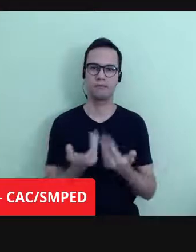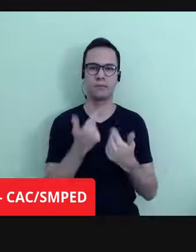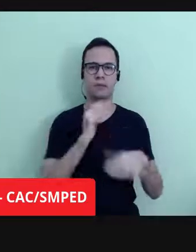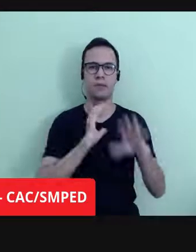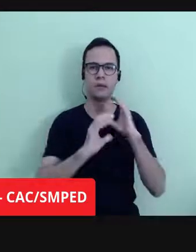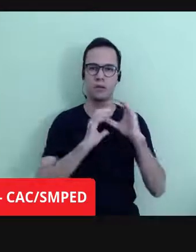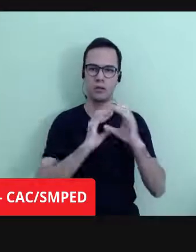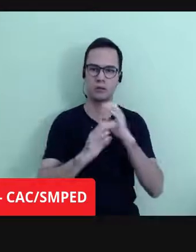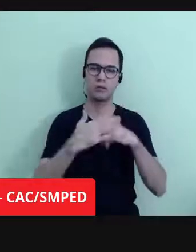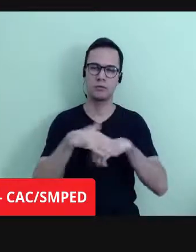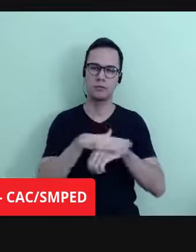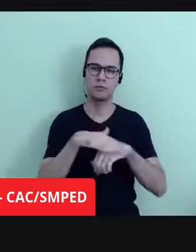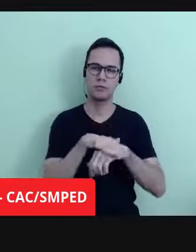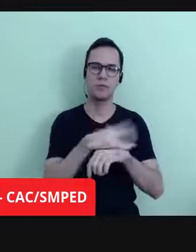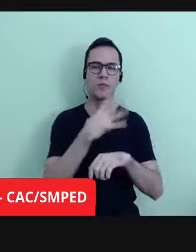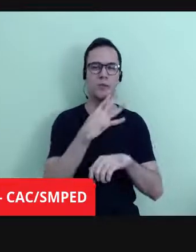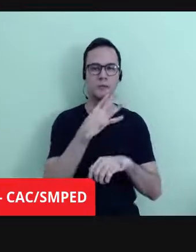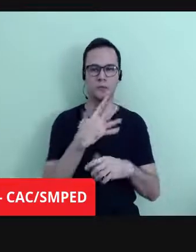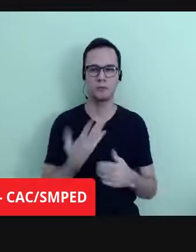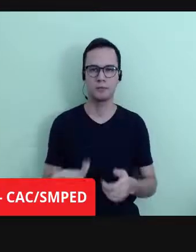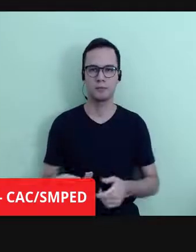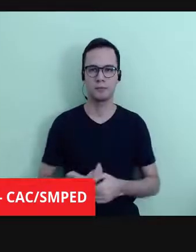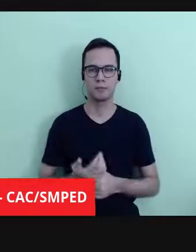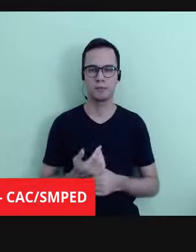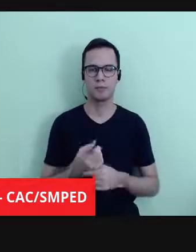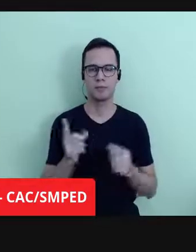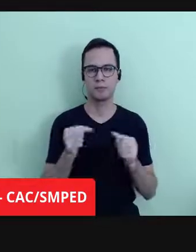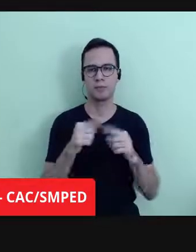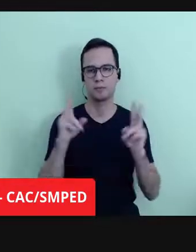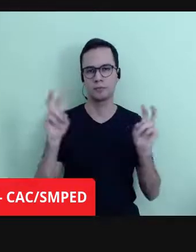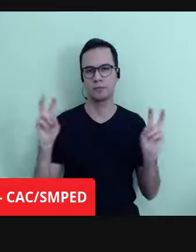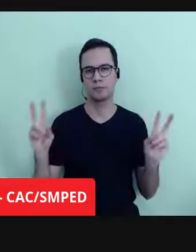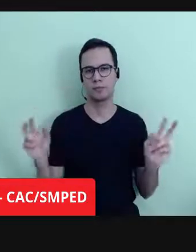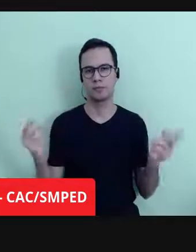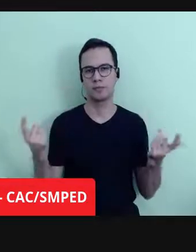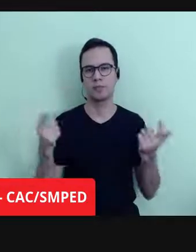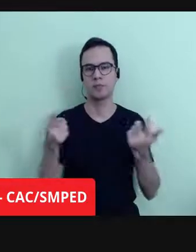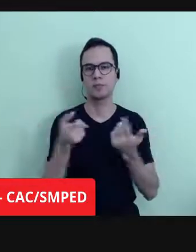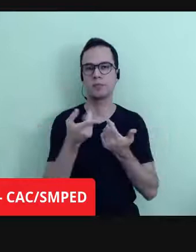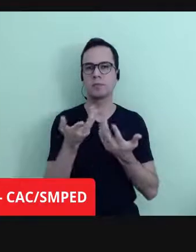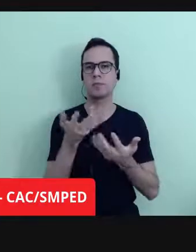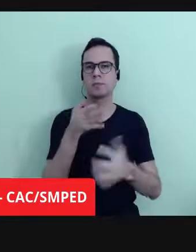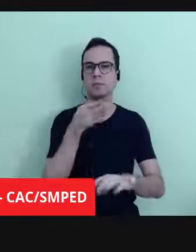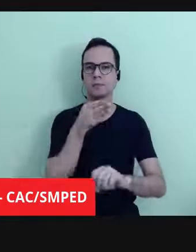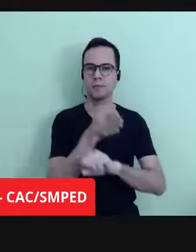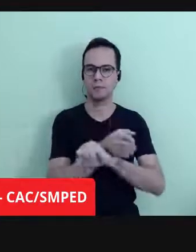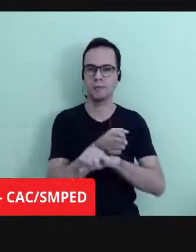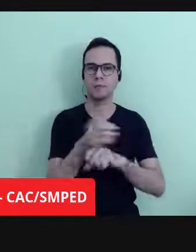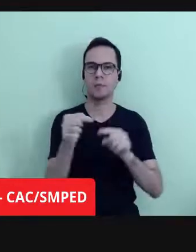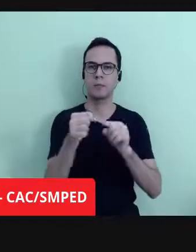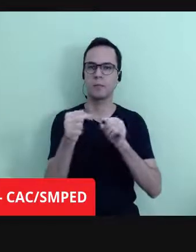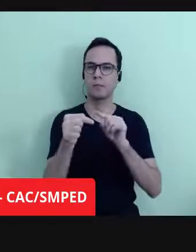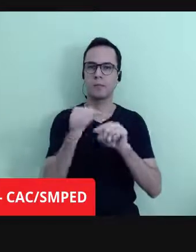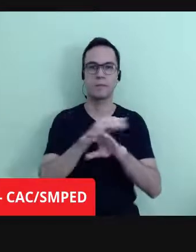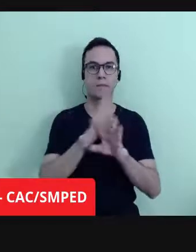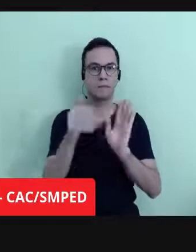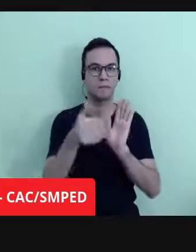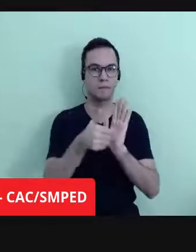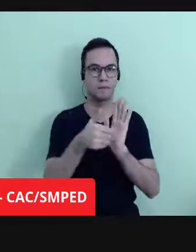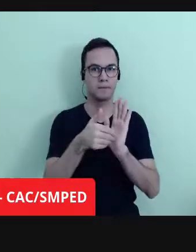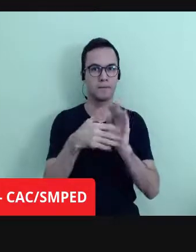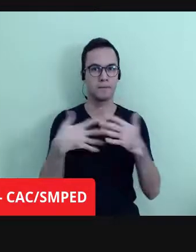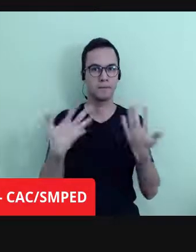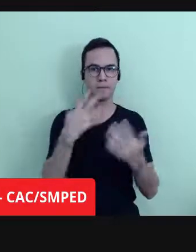diálogos, de promover esse conhecimento sobre a acessibilidade nesse contexto amplo, né? Então,